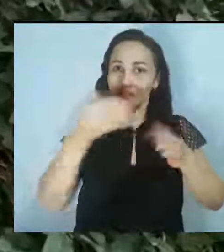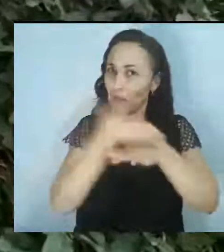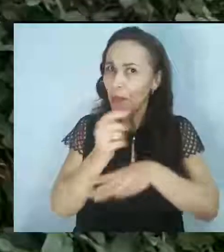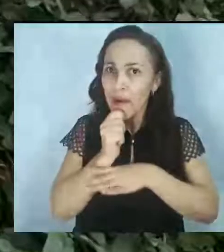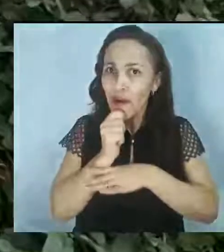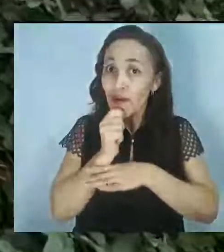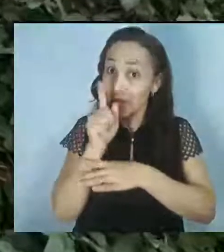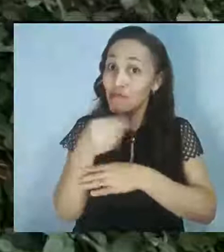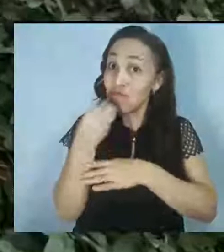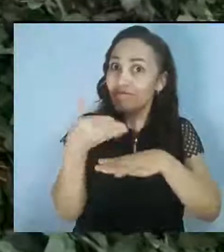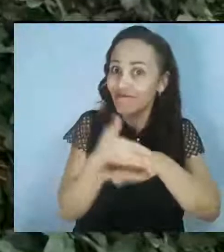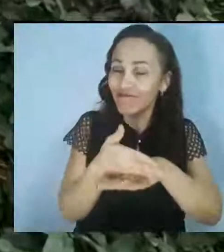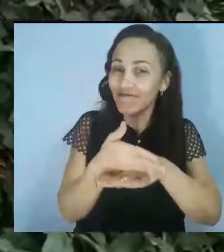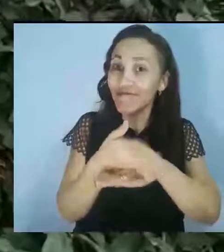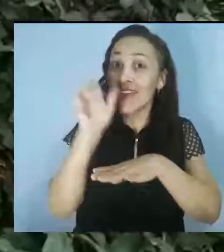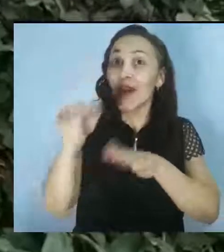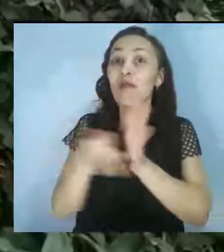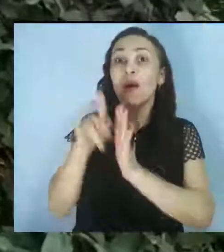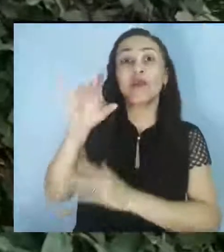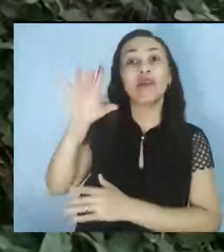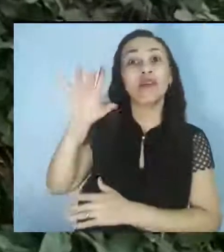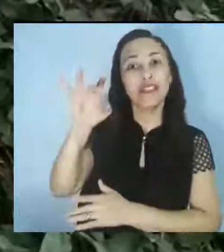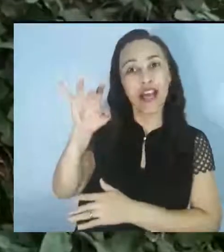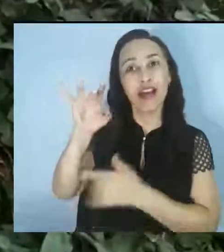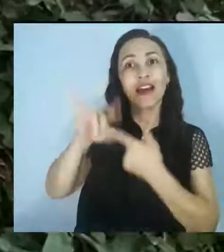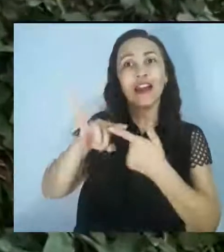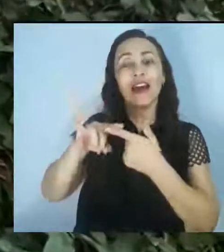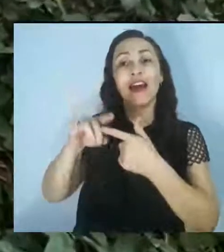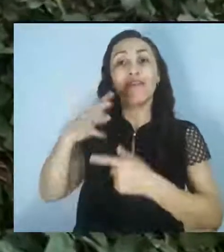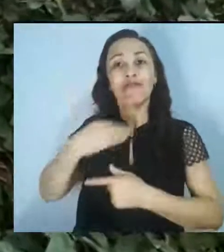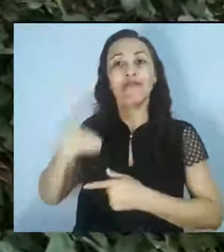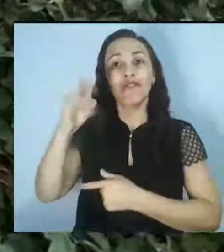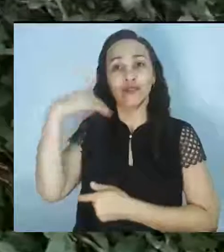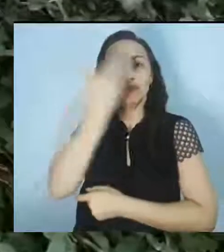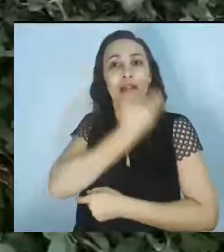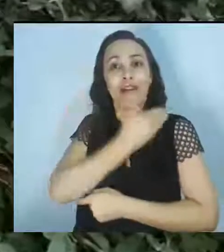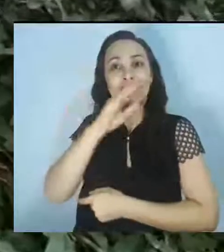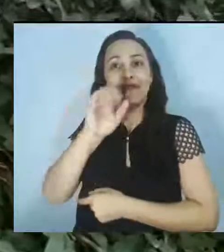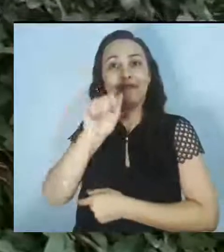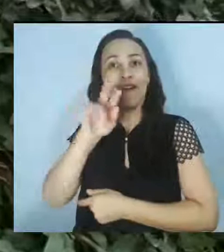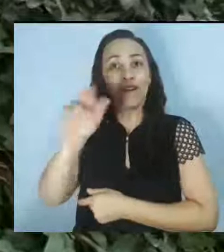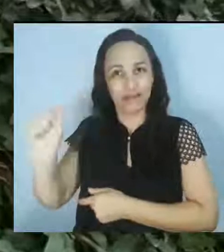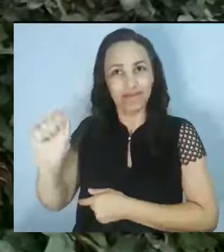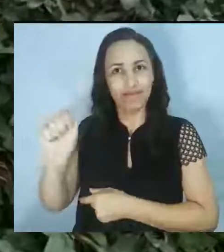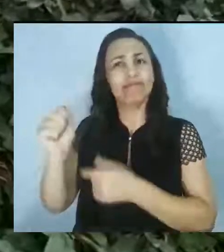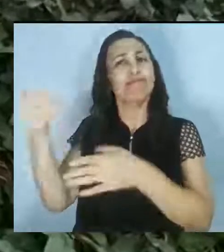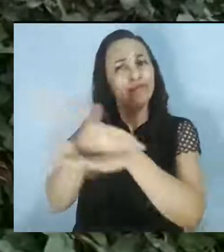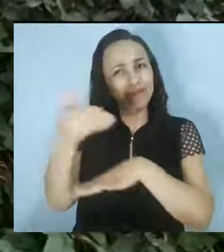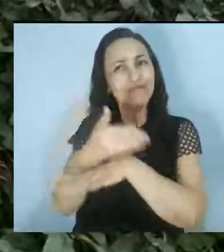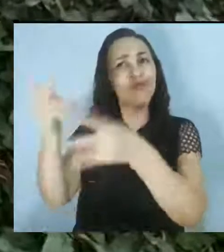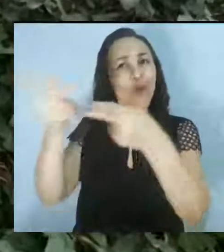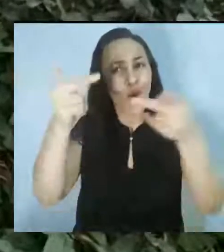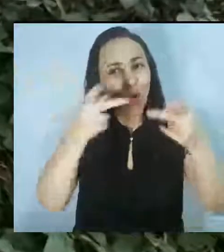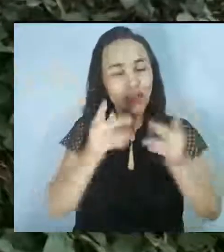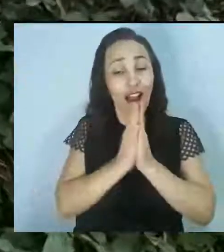nunca participou, vale a pena conferir. É lá no Instagram, filhosmaria.ceará. Participe conosco, reze